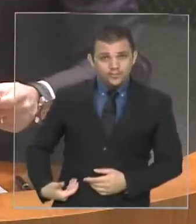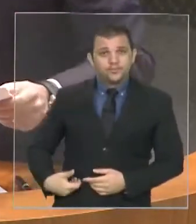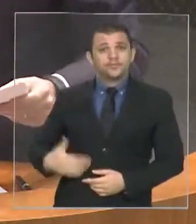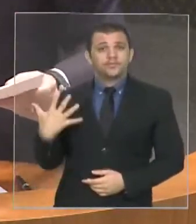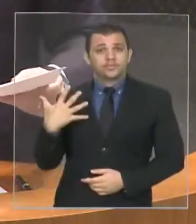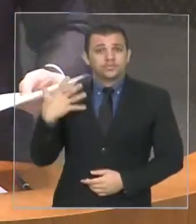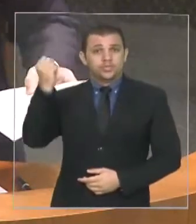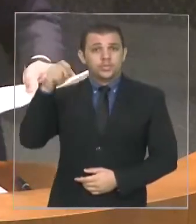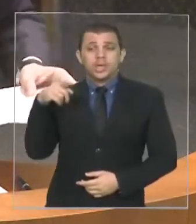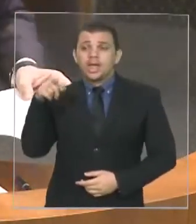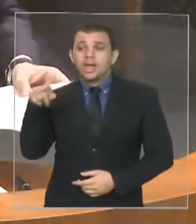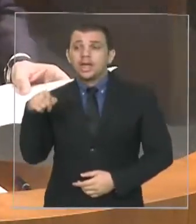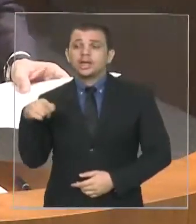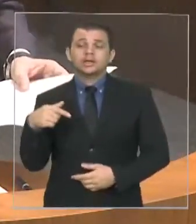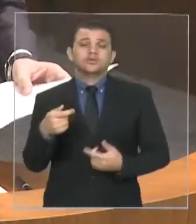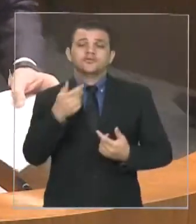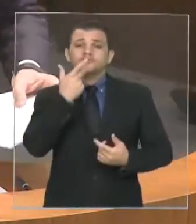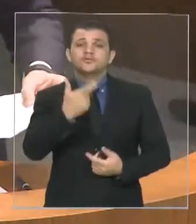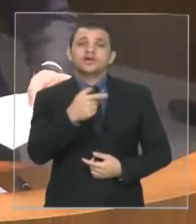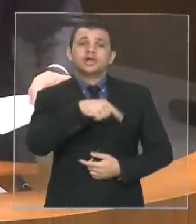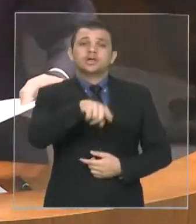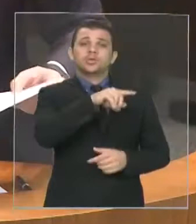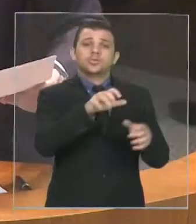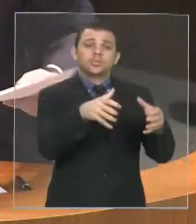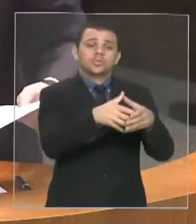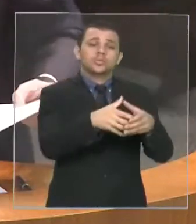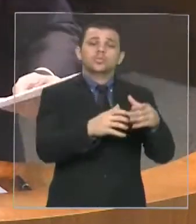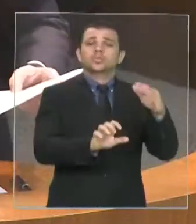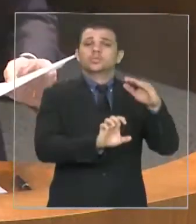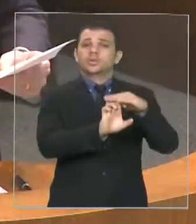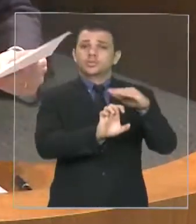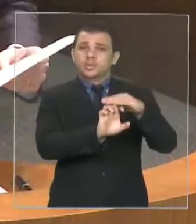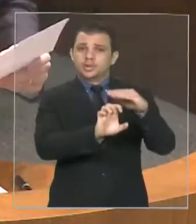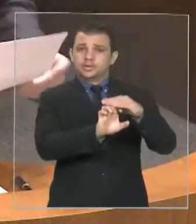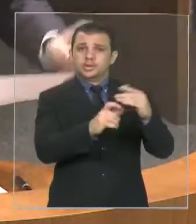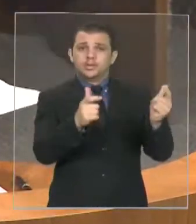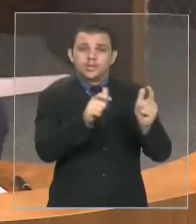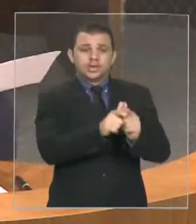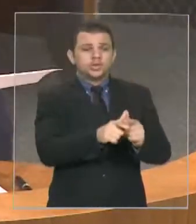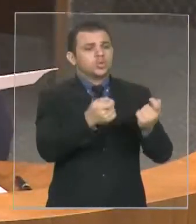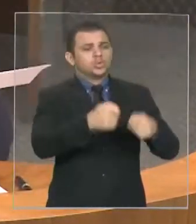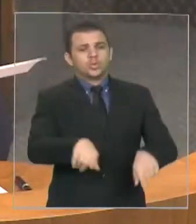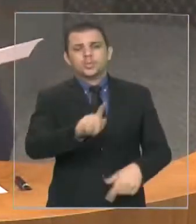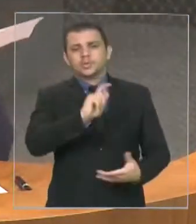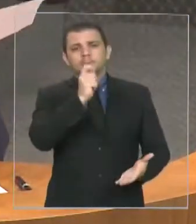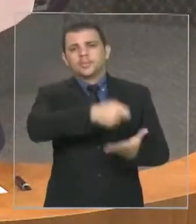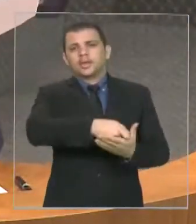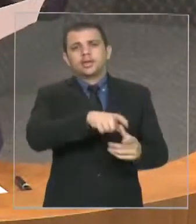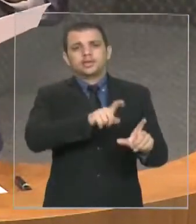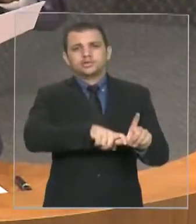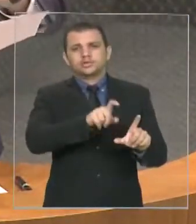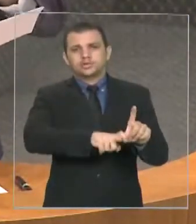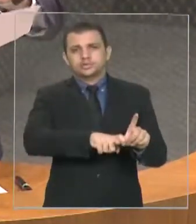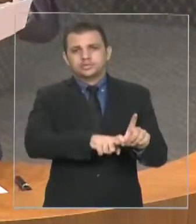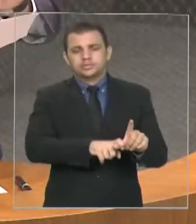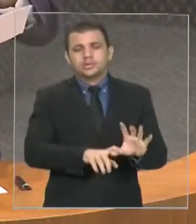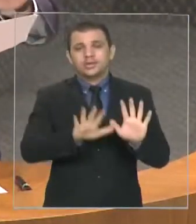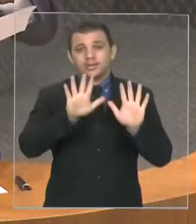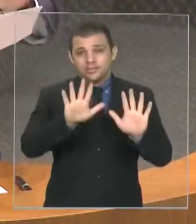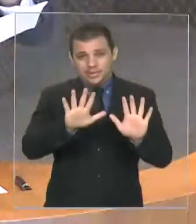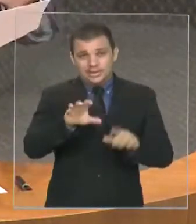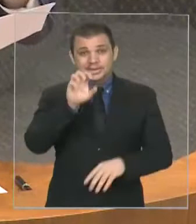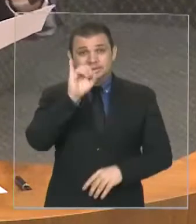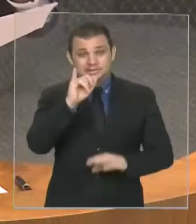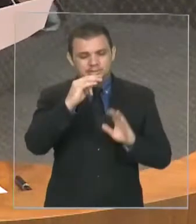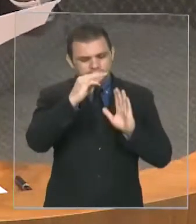e pequenos empresários, o que é uma verdadeira mentira. Porque se nós formos lermos as palavras